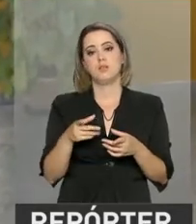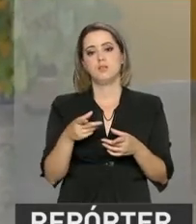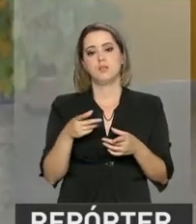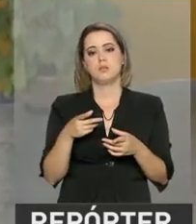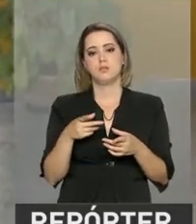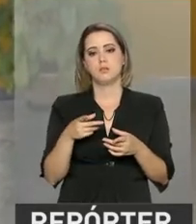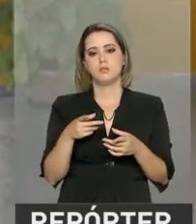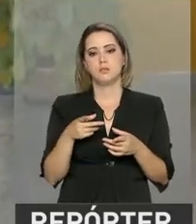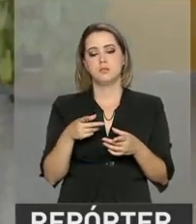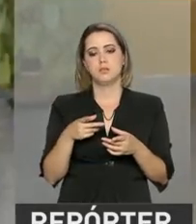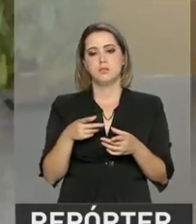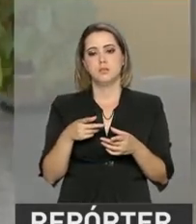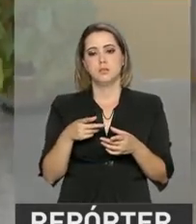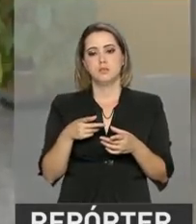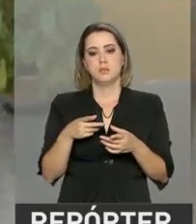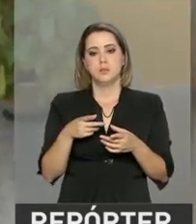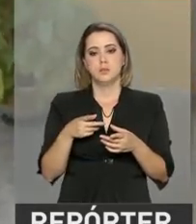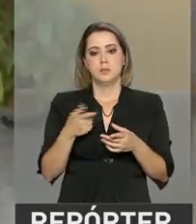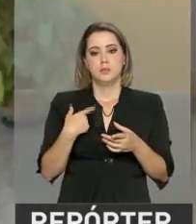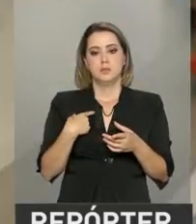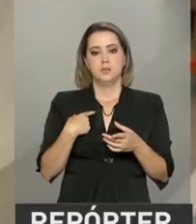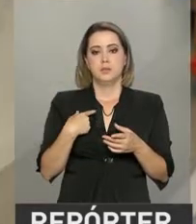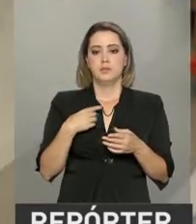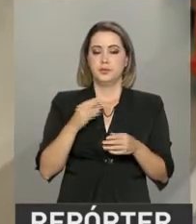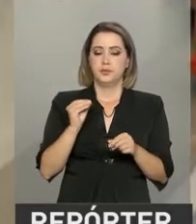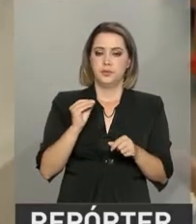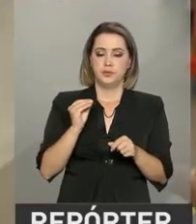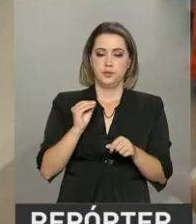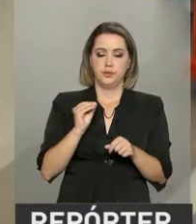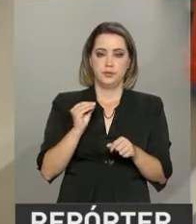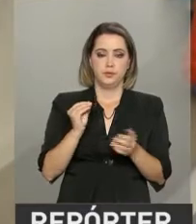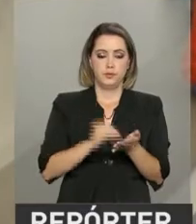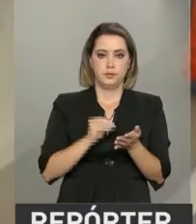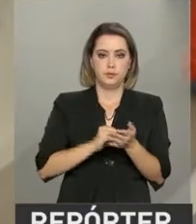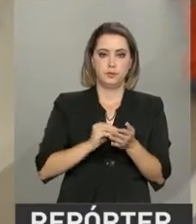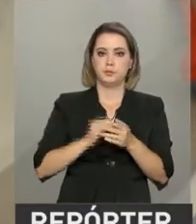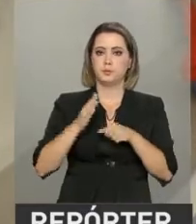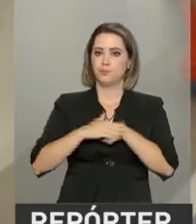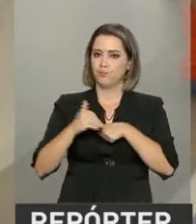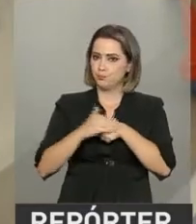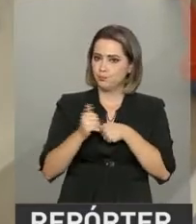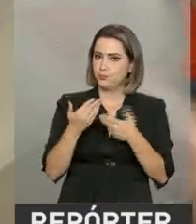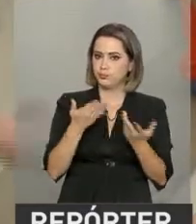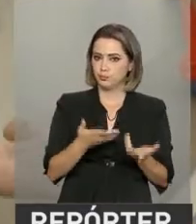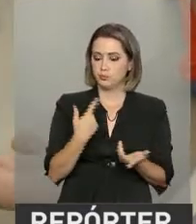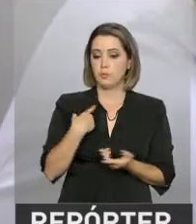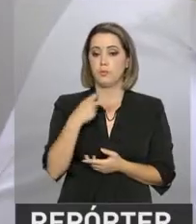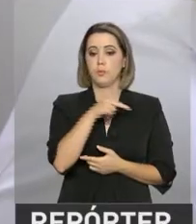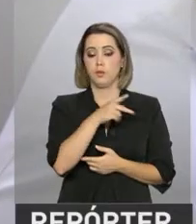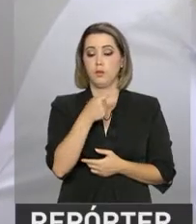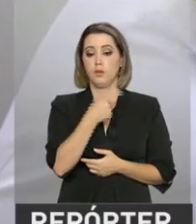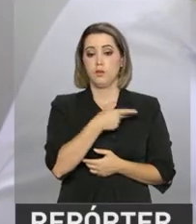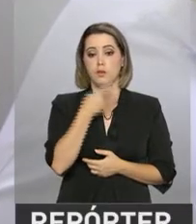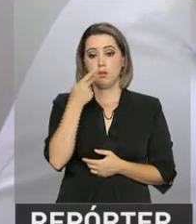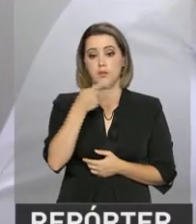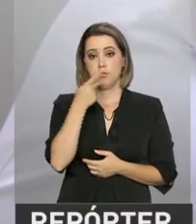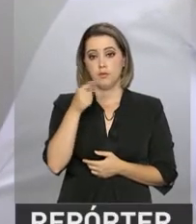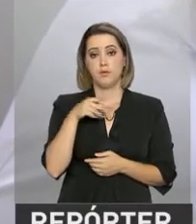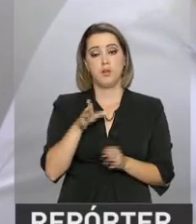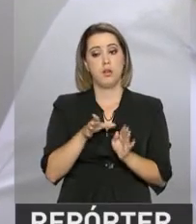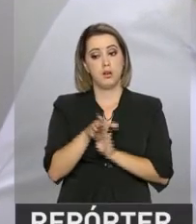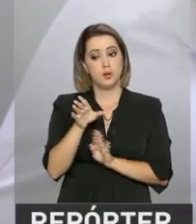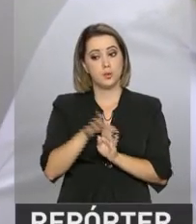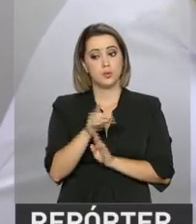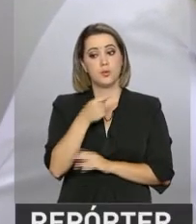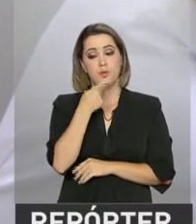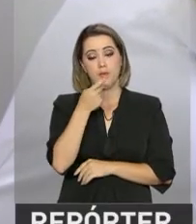assim desalentado elogios que dona maria vilma faz questão de registrar demanda recebida com